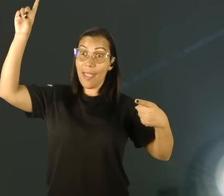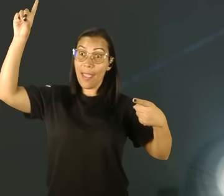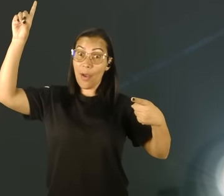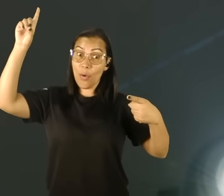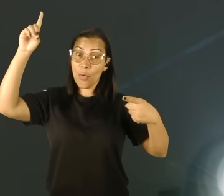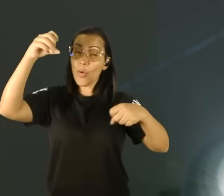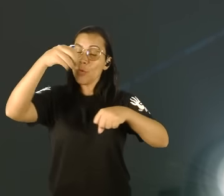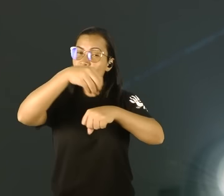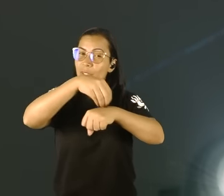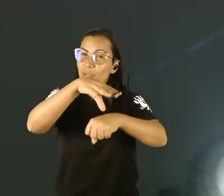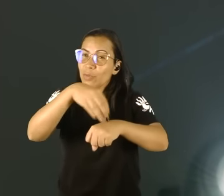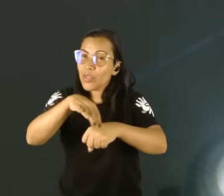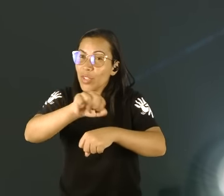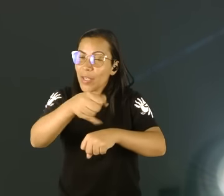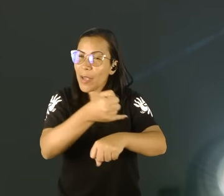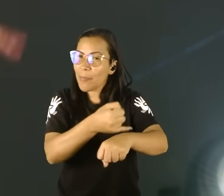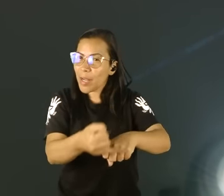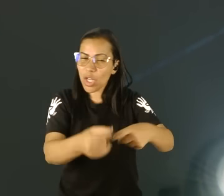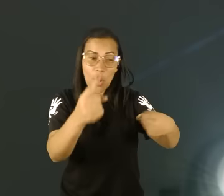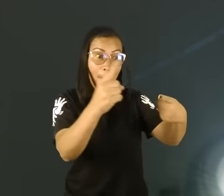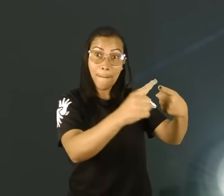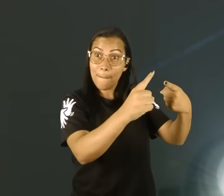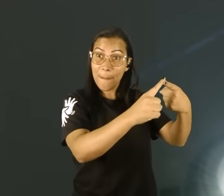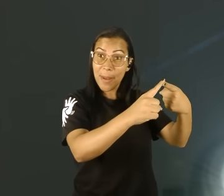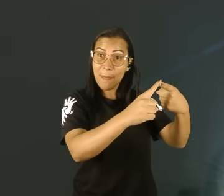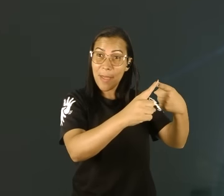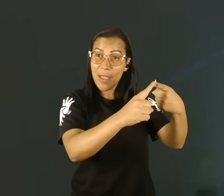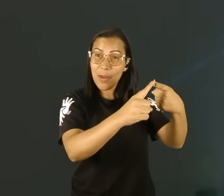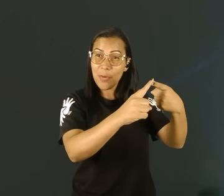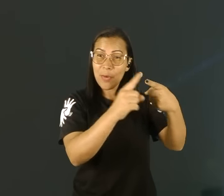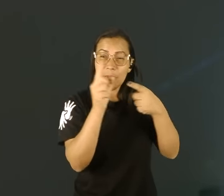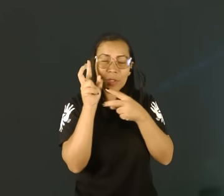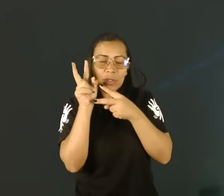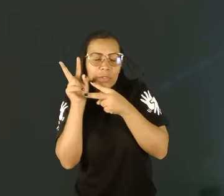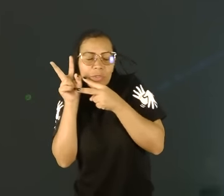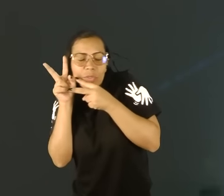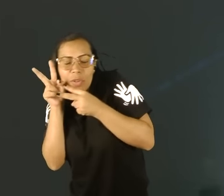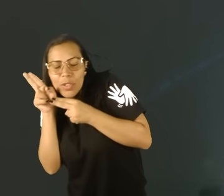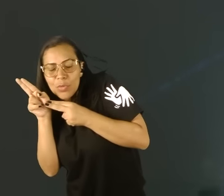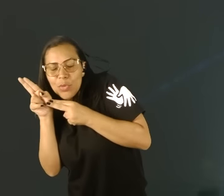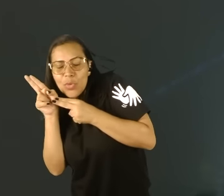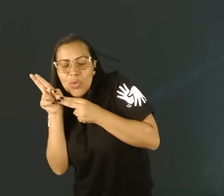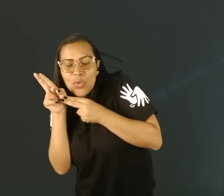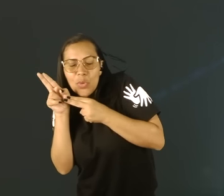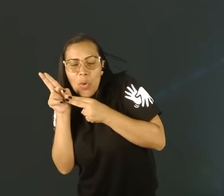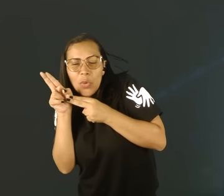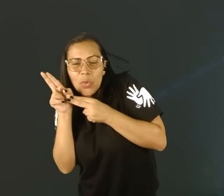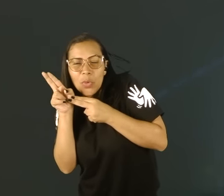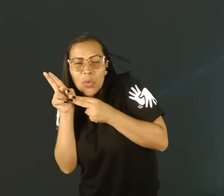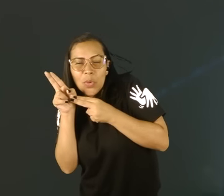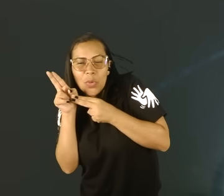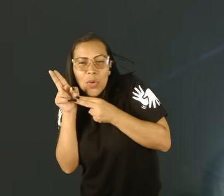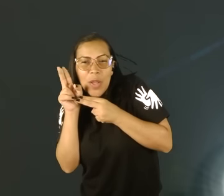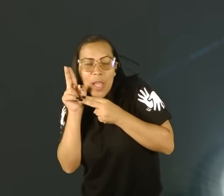Uma escada que liga a terra ao céu. E quem está no topo da escada?